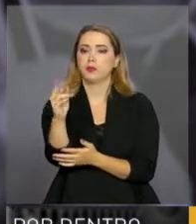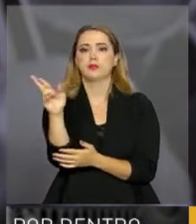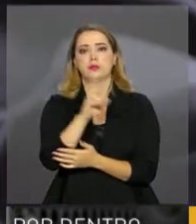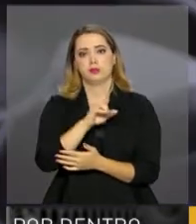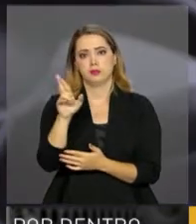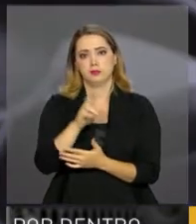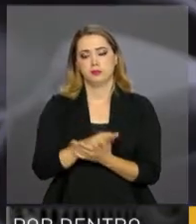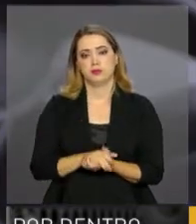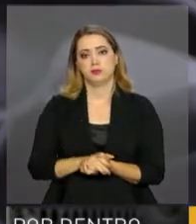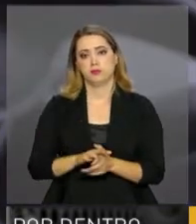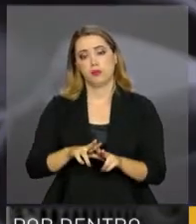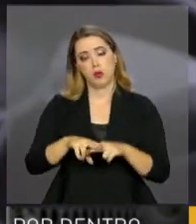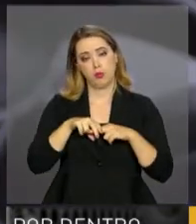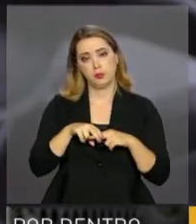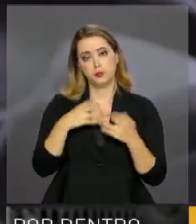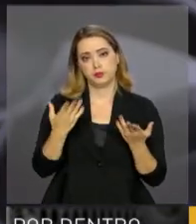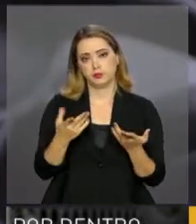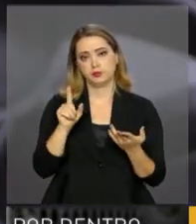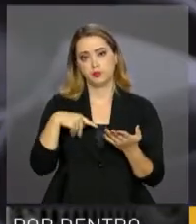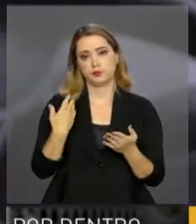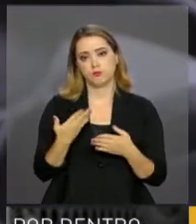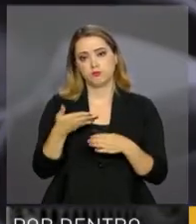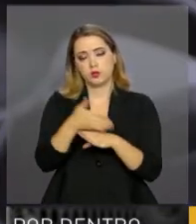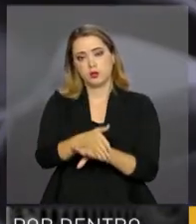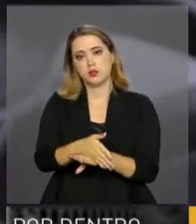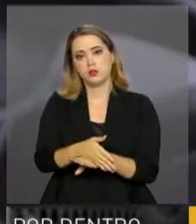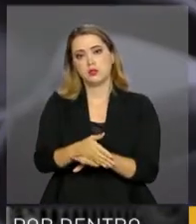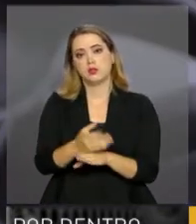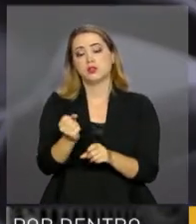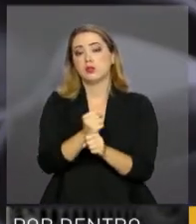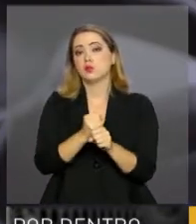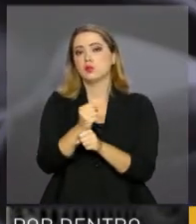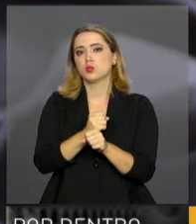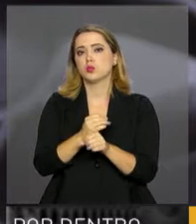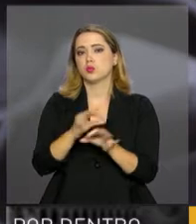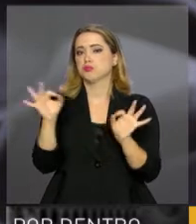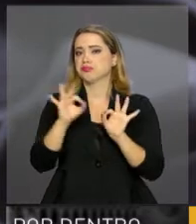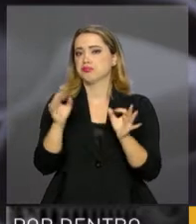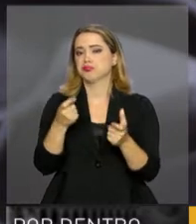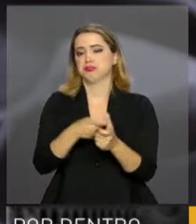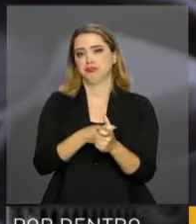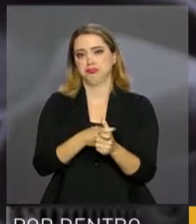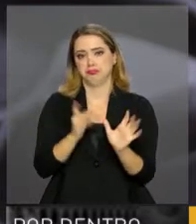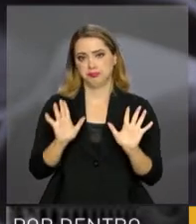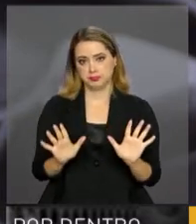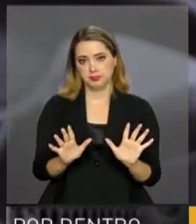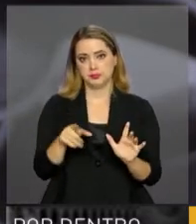milhões de reais. Portanto, entramos no ano sem dever nada, com um orçamento